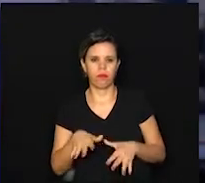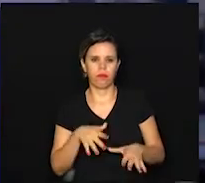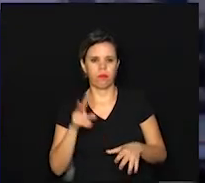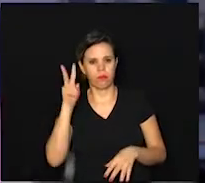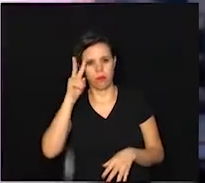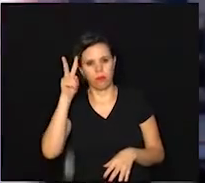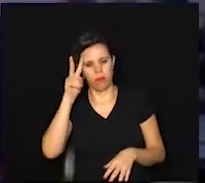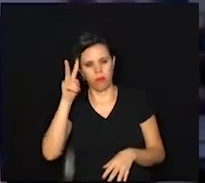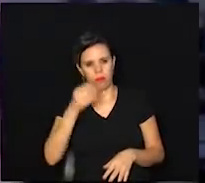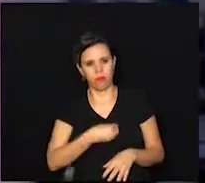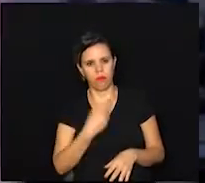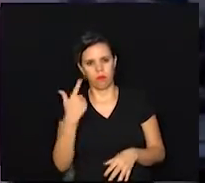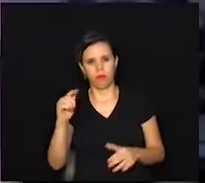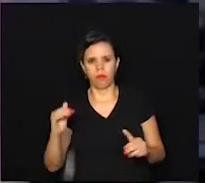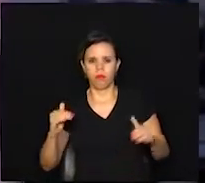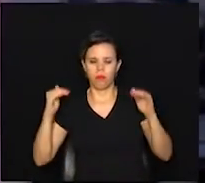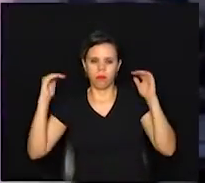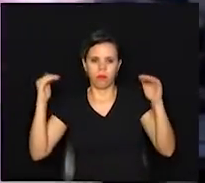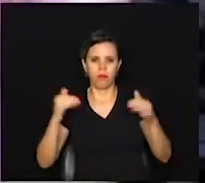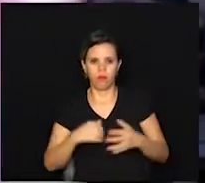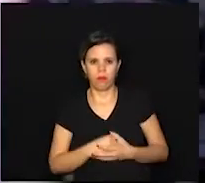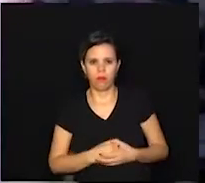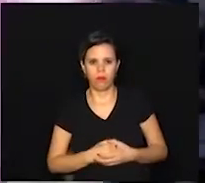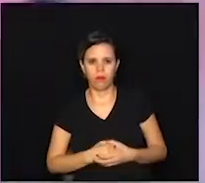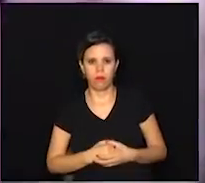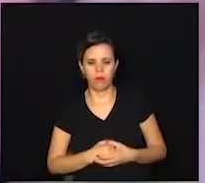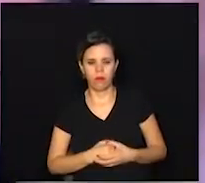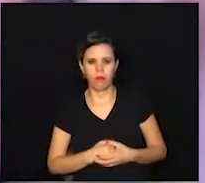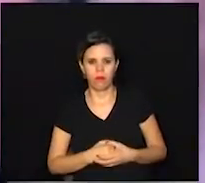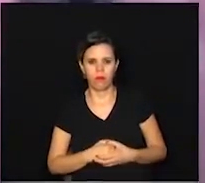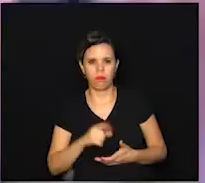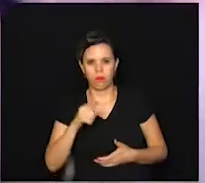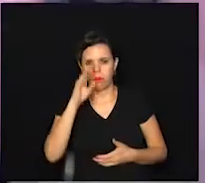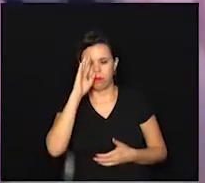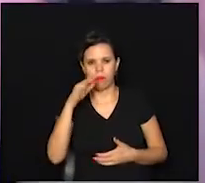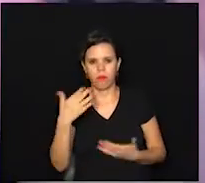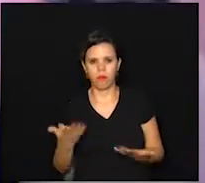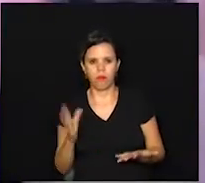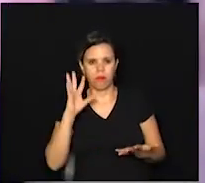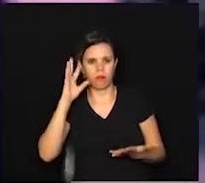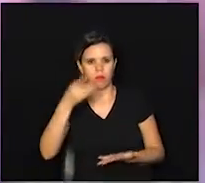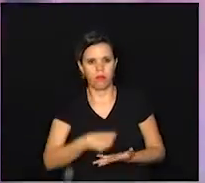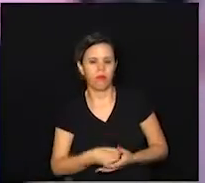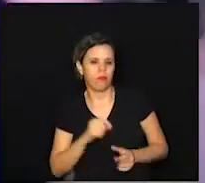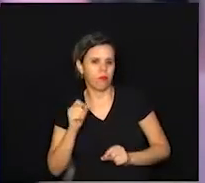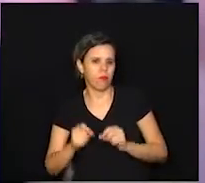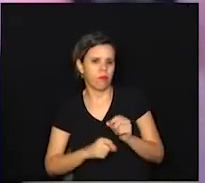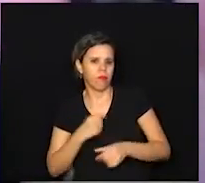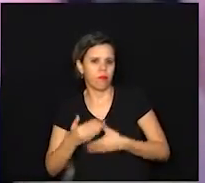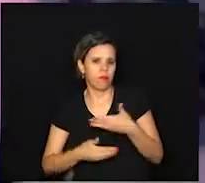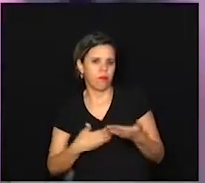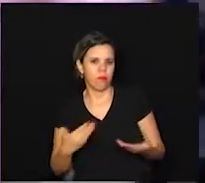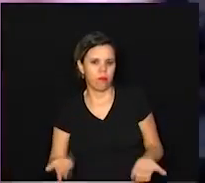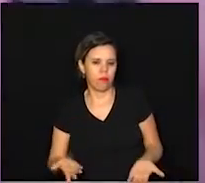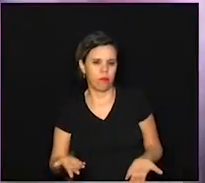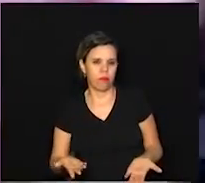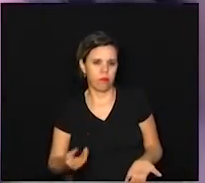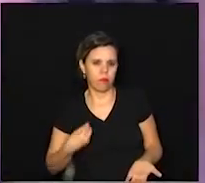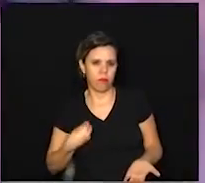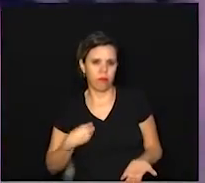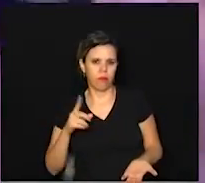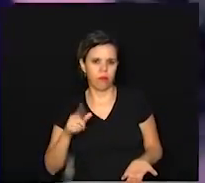vocês estarão num outro patamar, né? Agora, o fundamental é entender de que esse processo